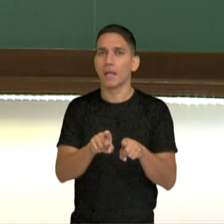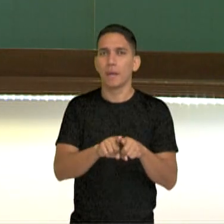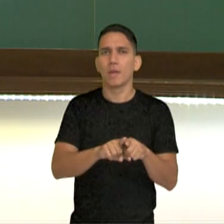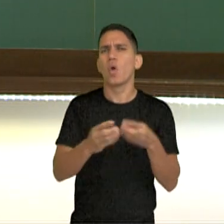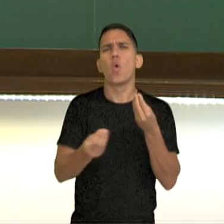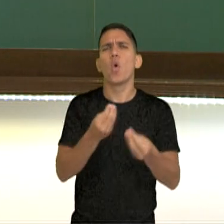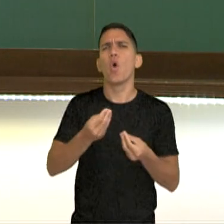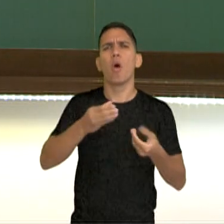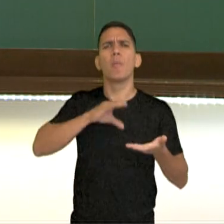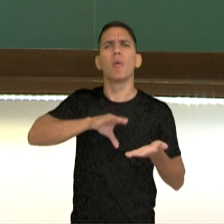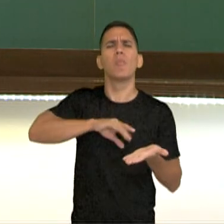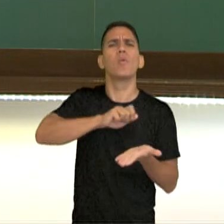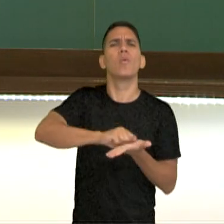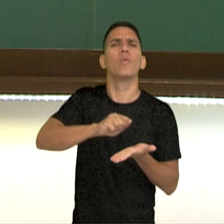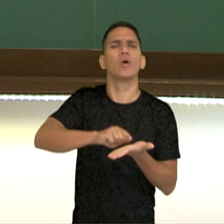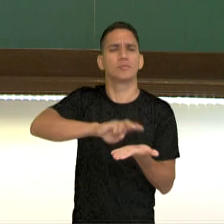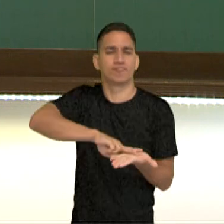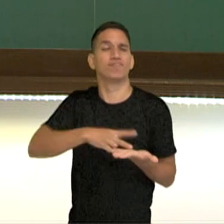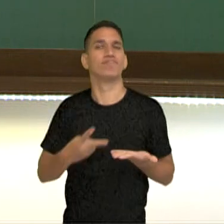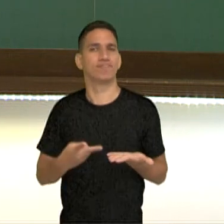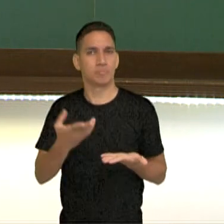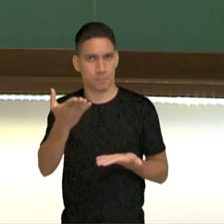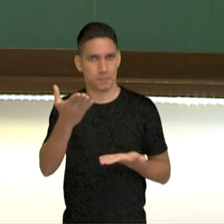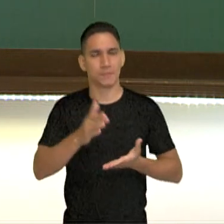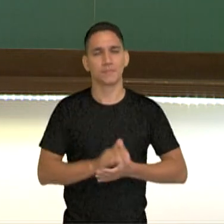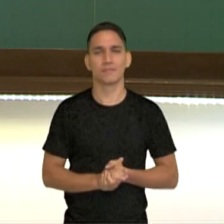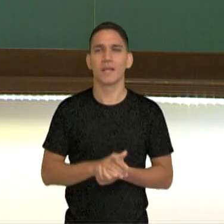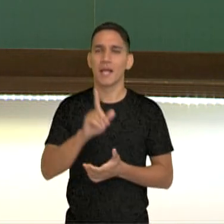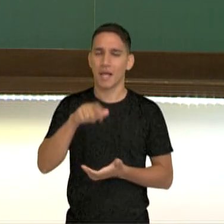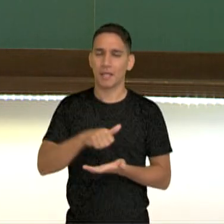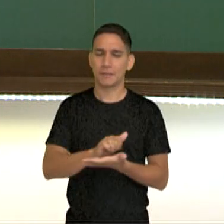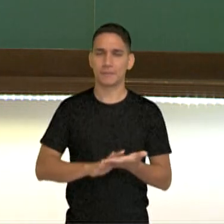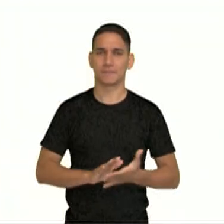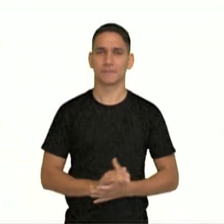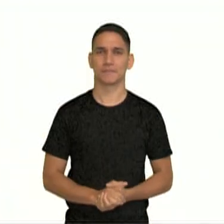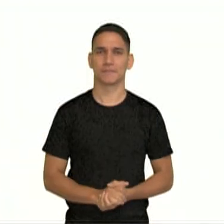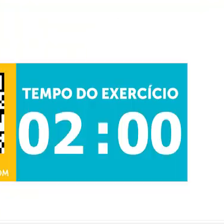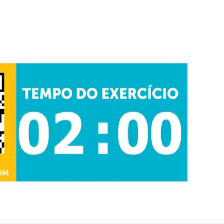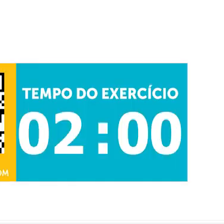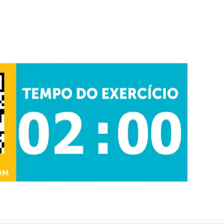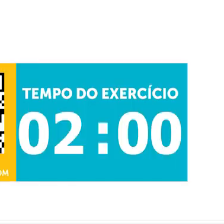é que nós falamos isso em português, a sua tradução.